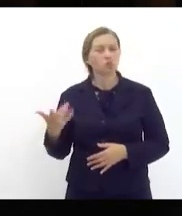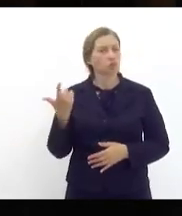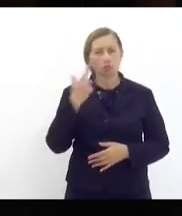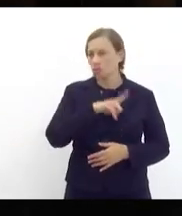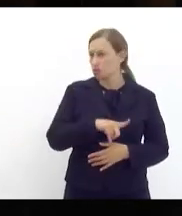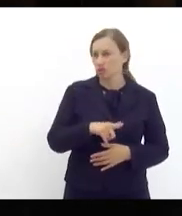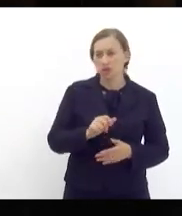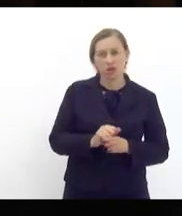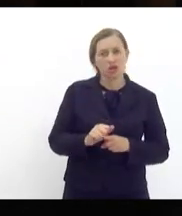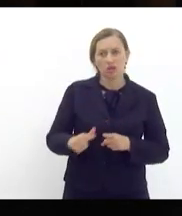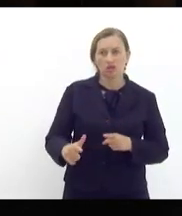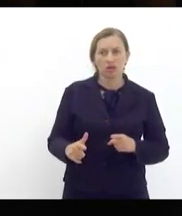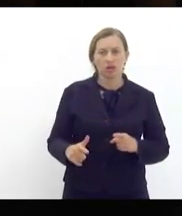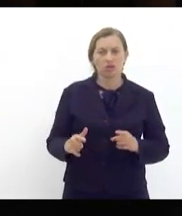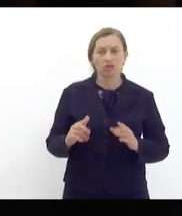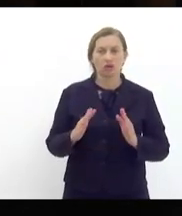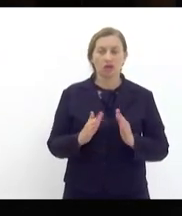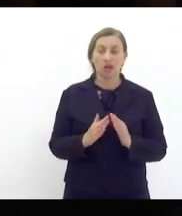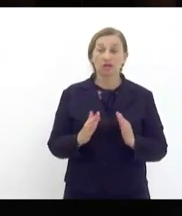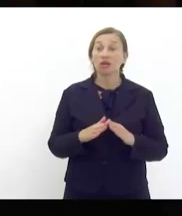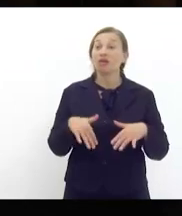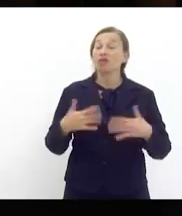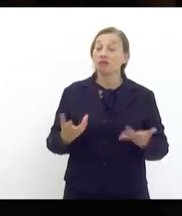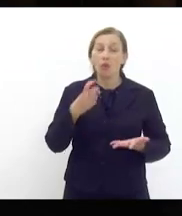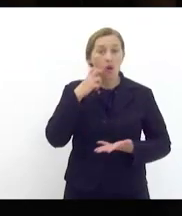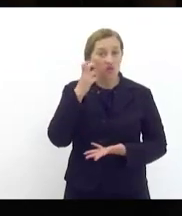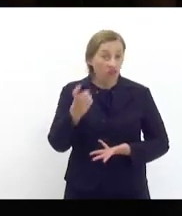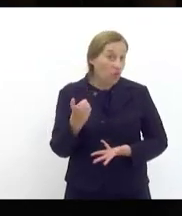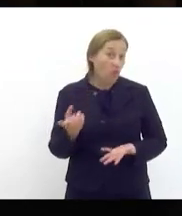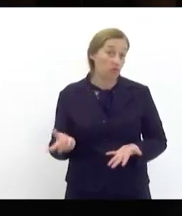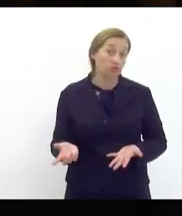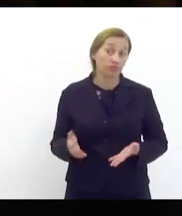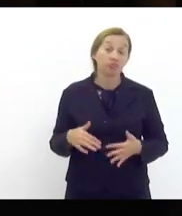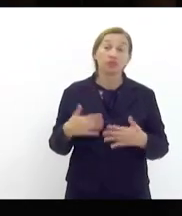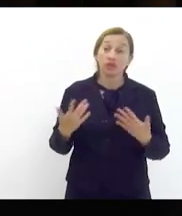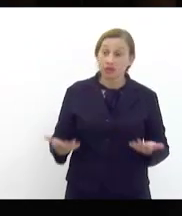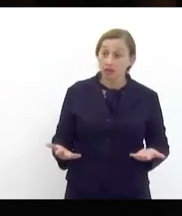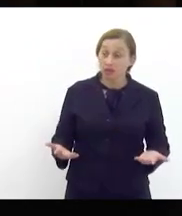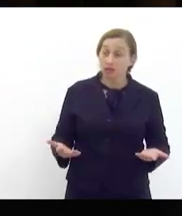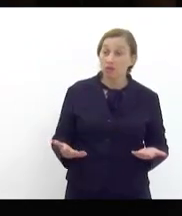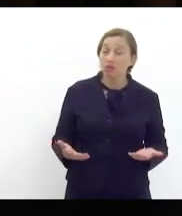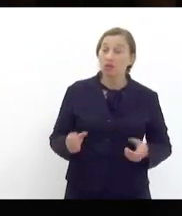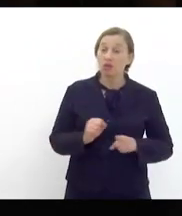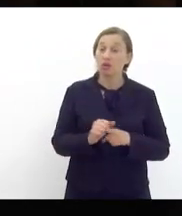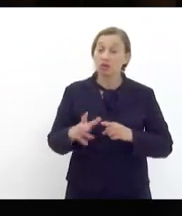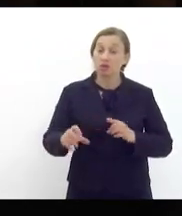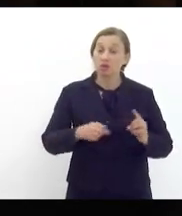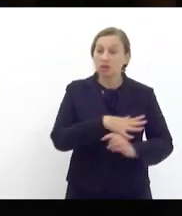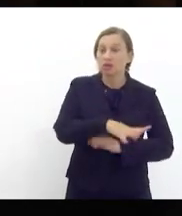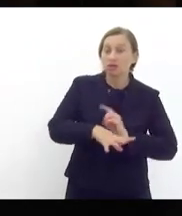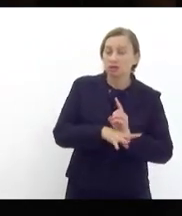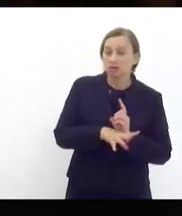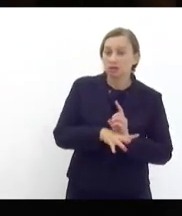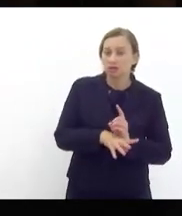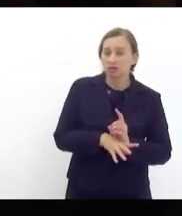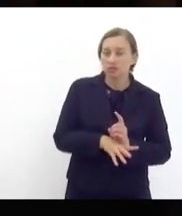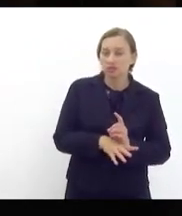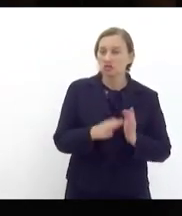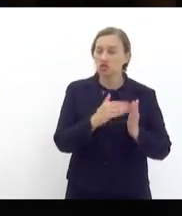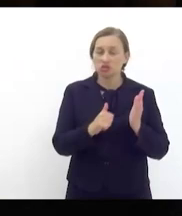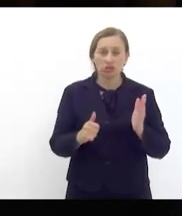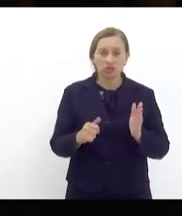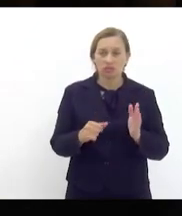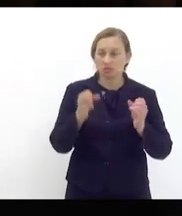consegue alugar uma casa por 500 reais. Então, é uma vergonha. Então, dão um aluguel social, retiram sem explicação,